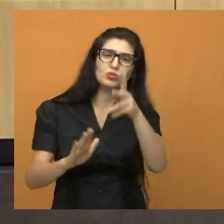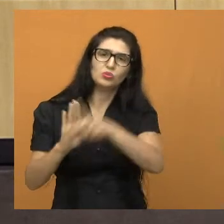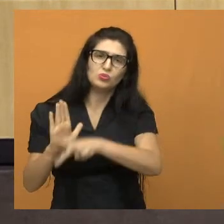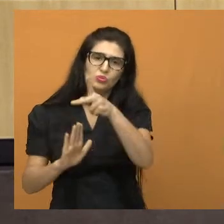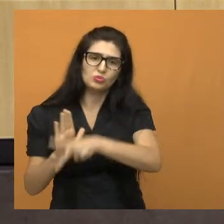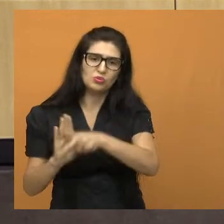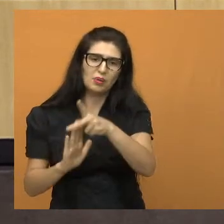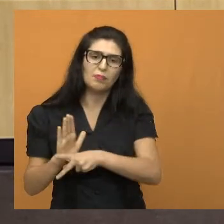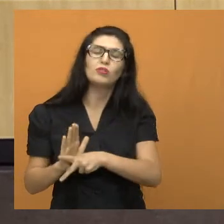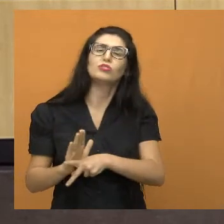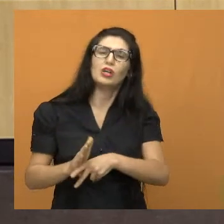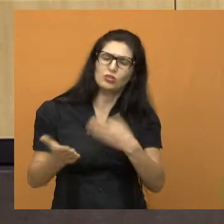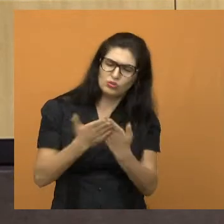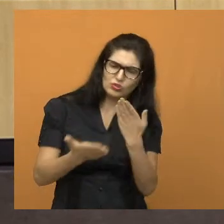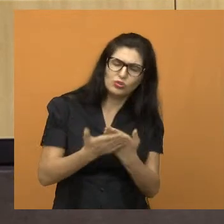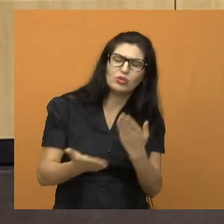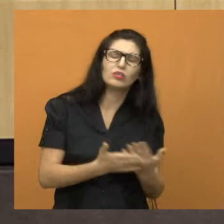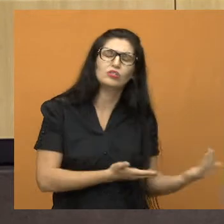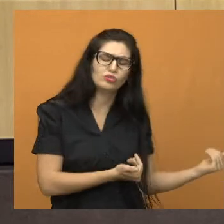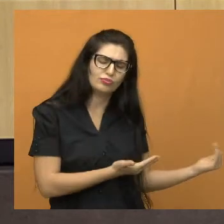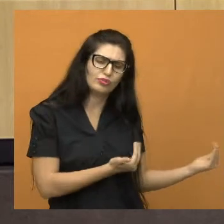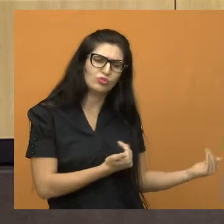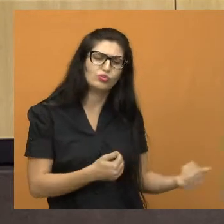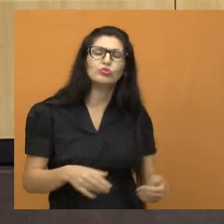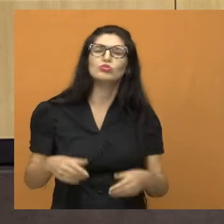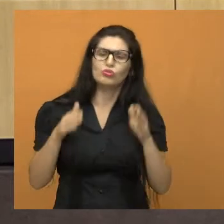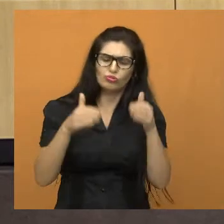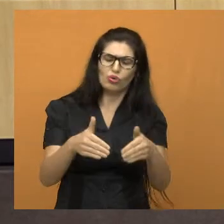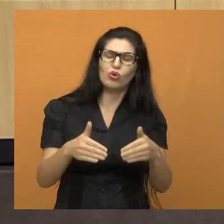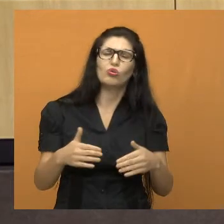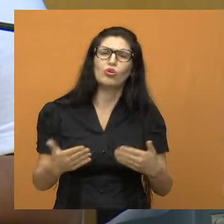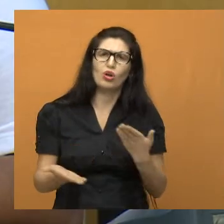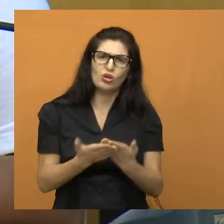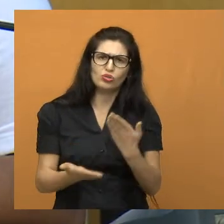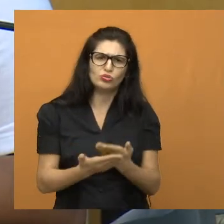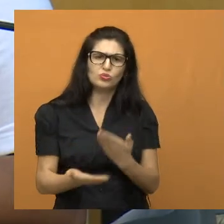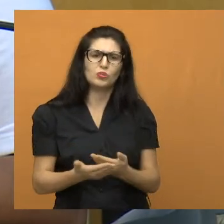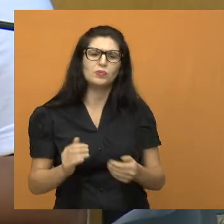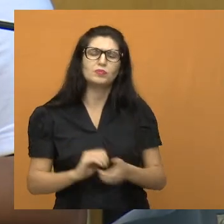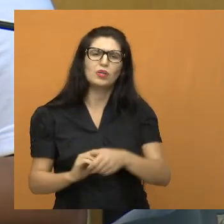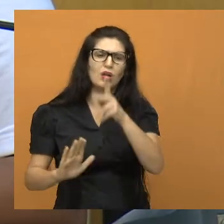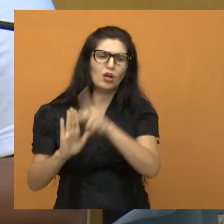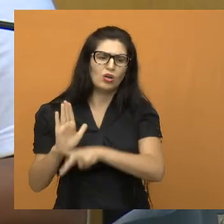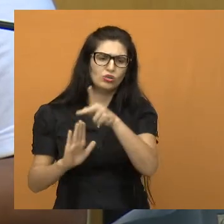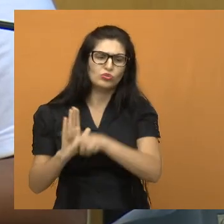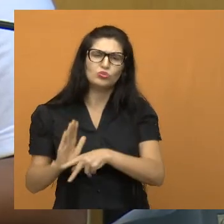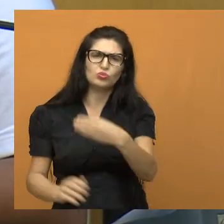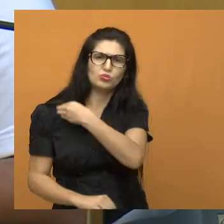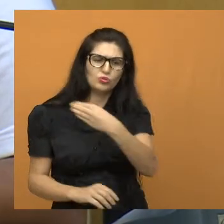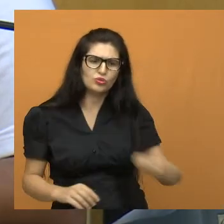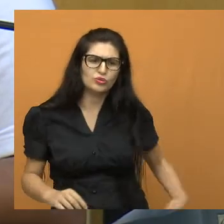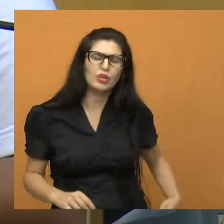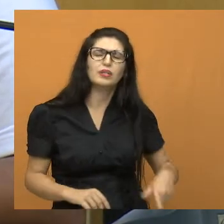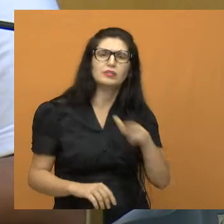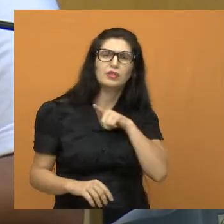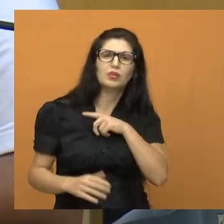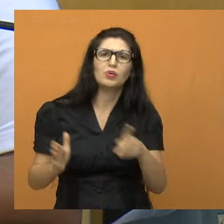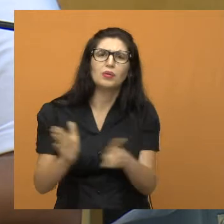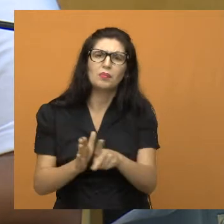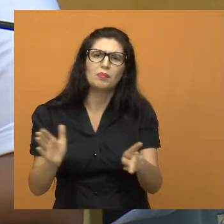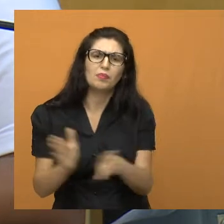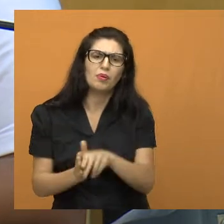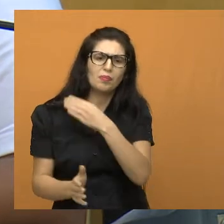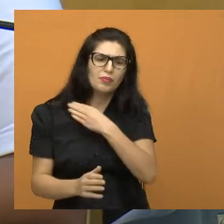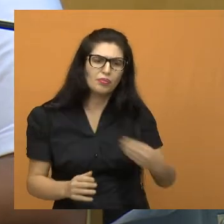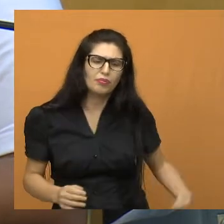infância e juventude. E hoje trabalho só com isso. Política pública tem 2 atores, o próprio poder público